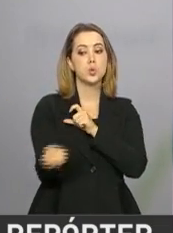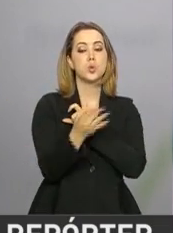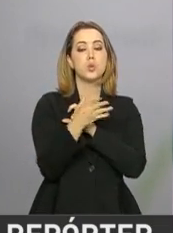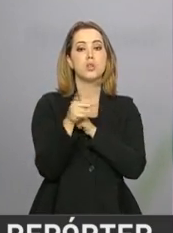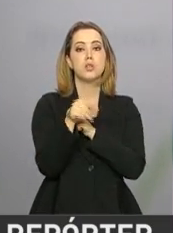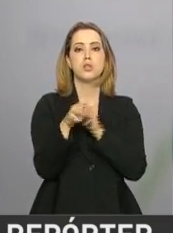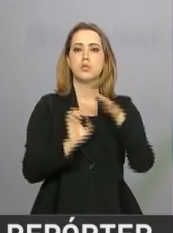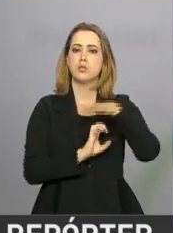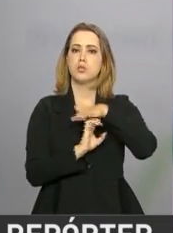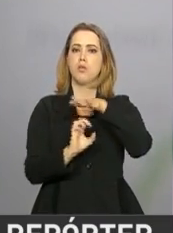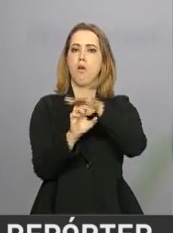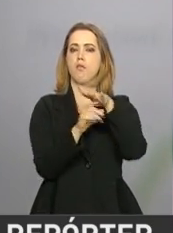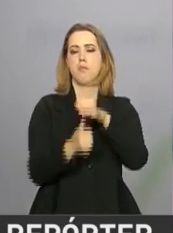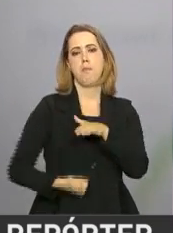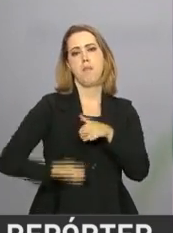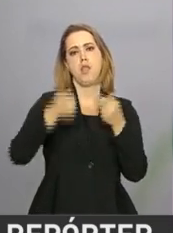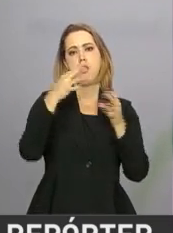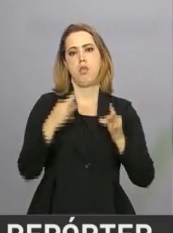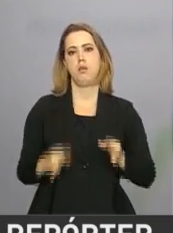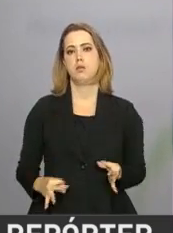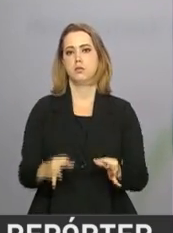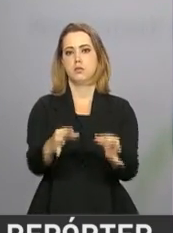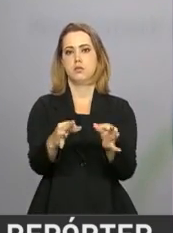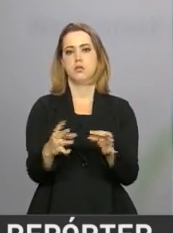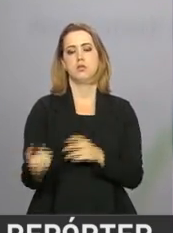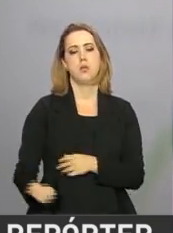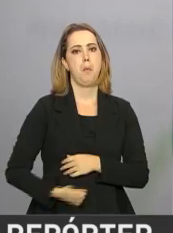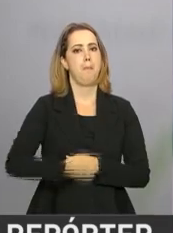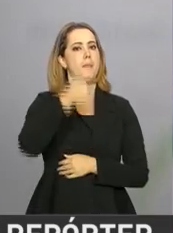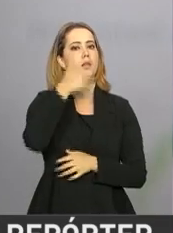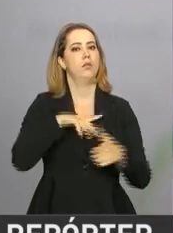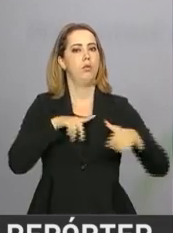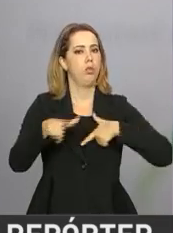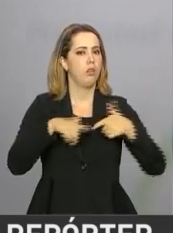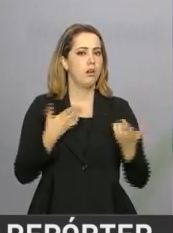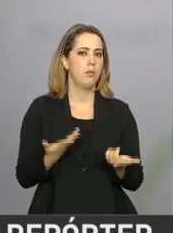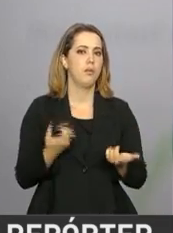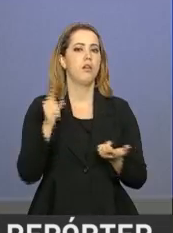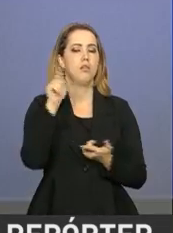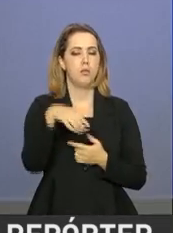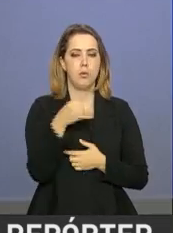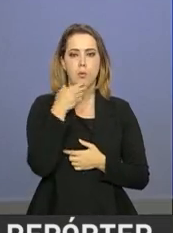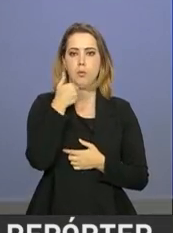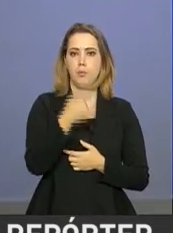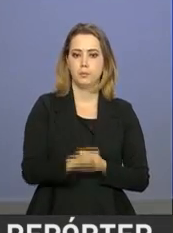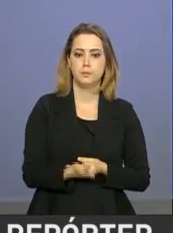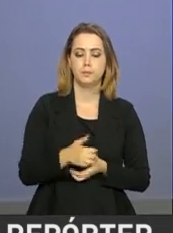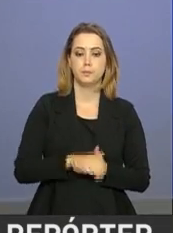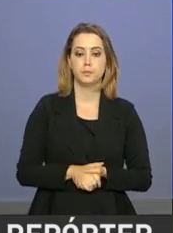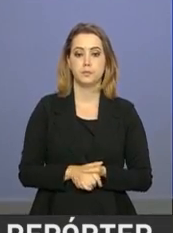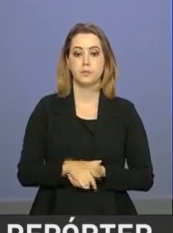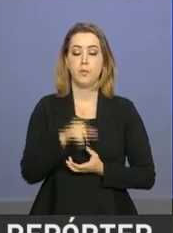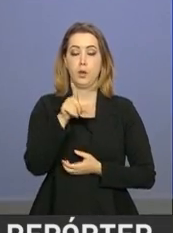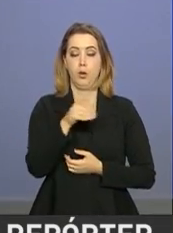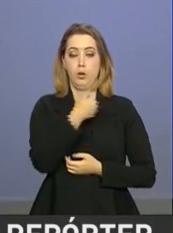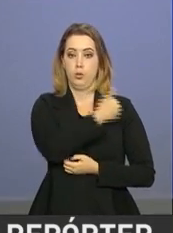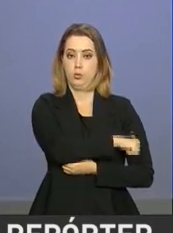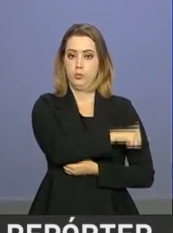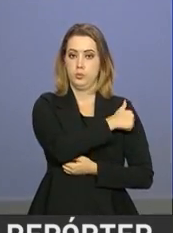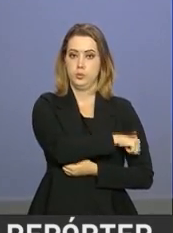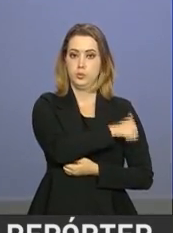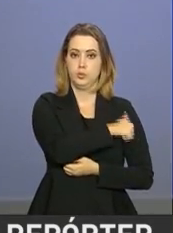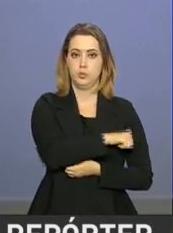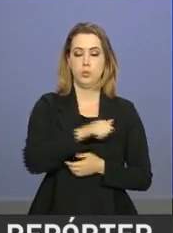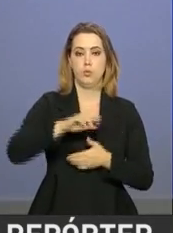empresas, vamos trazer mais tecnologia, novas formas de trabalho. Eu acho que isso é muito positivo. No Rio de Janeiro, para o maior evento da América Latina